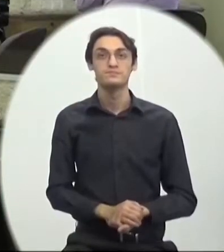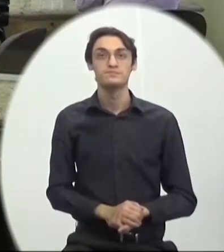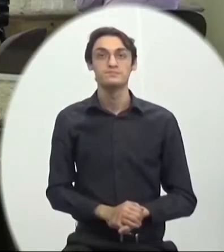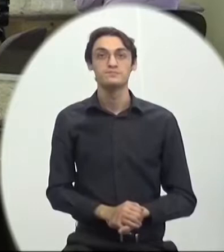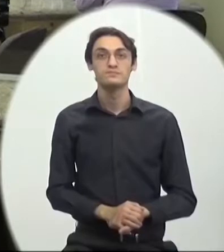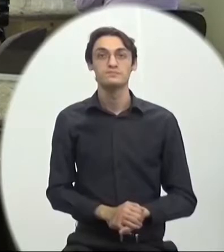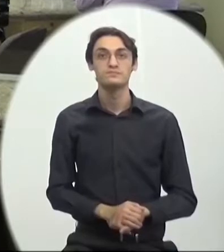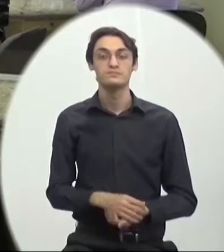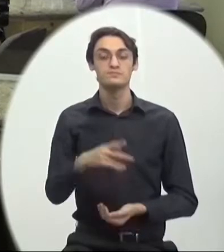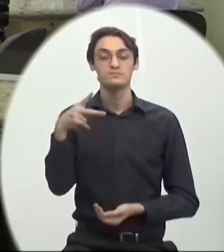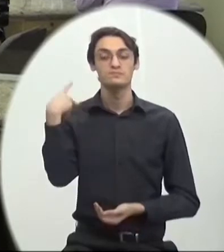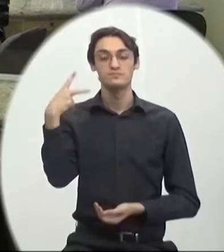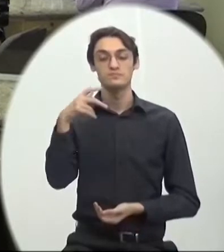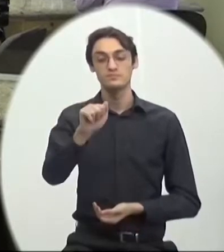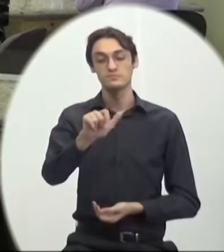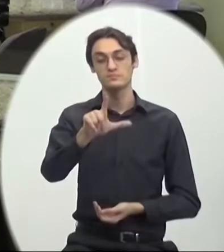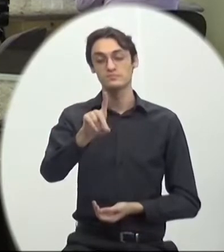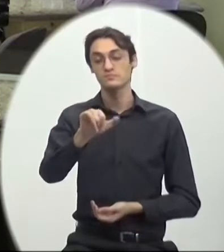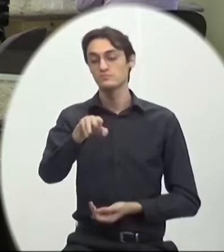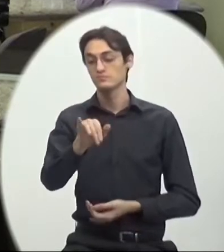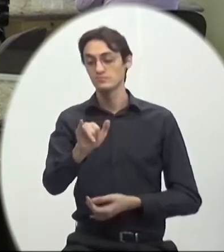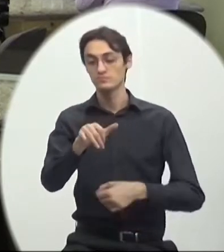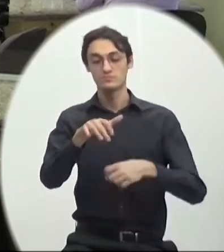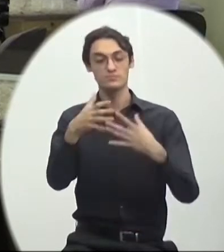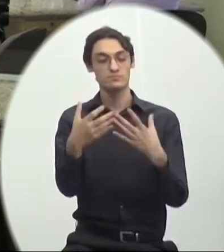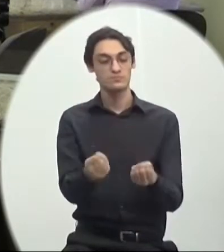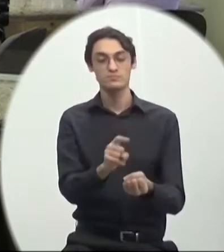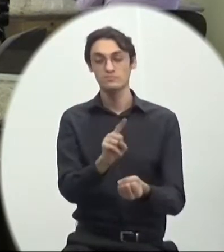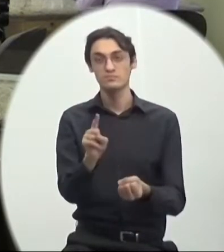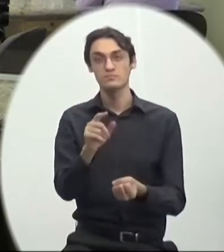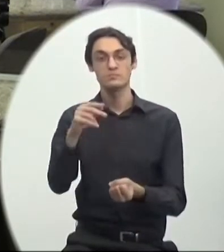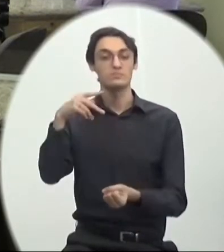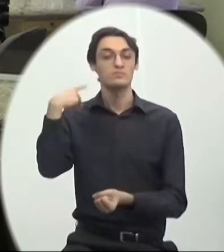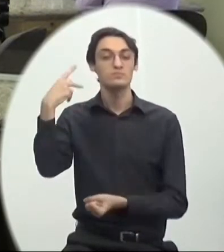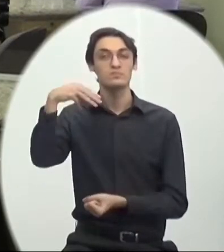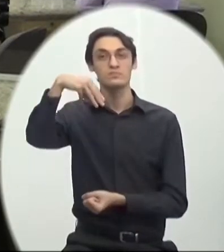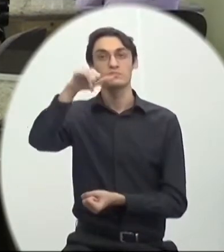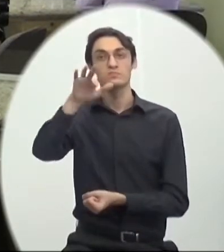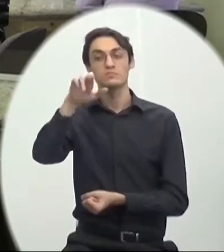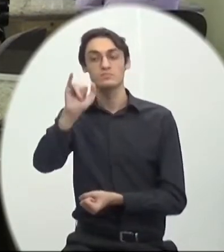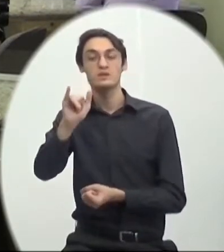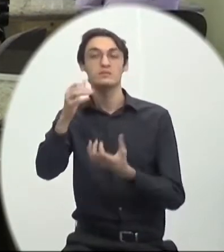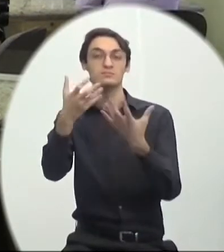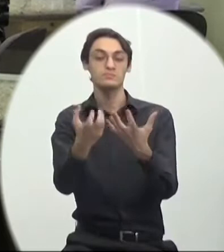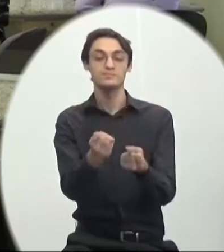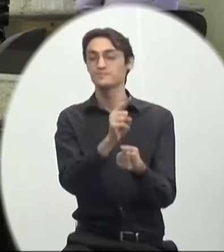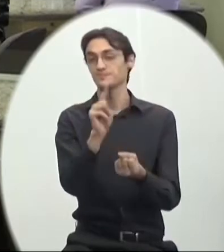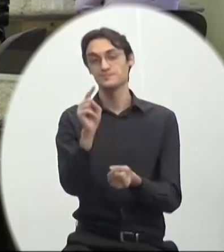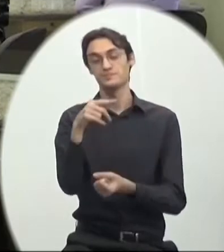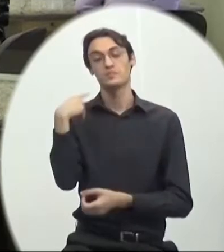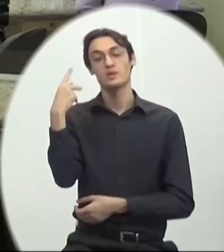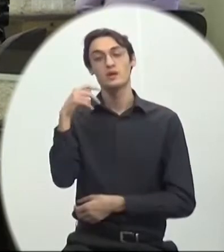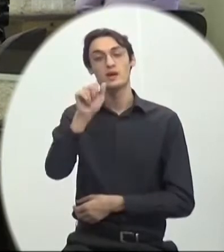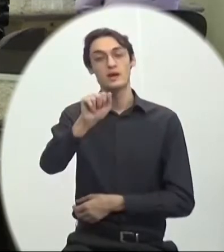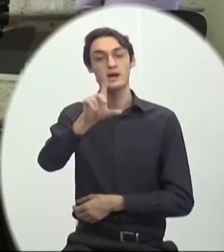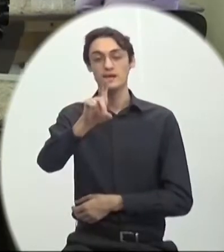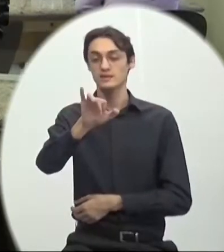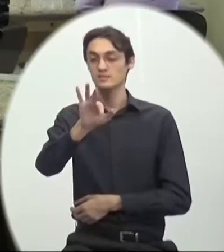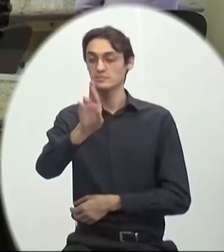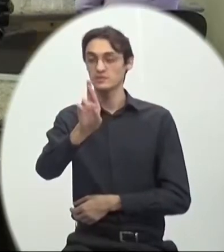Pela ordem, vereador Aldinei Potelec, declina. Pela ordem, vereador Miri D'Agostin, declina. Pela ordem, vereador Ademiro